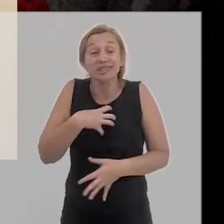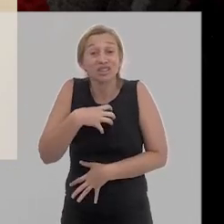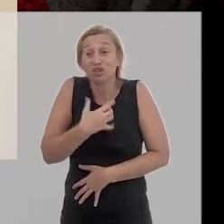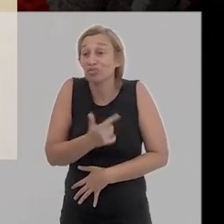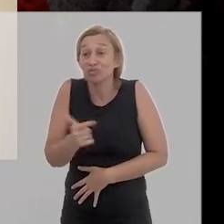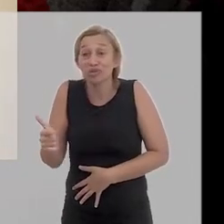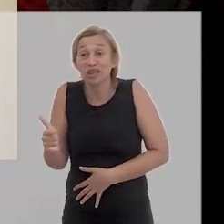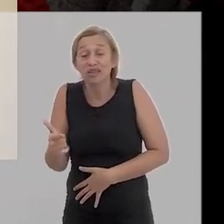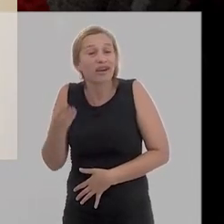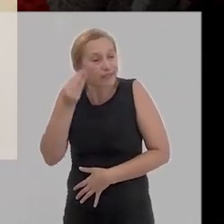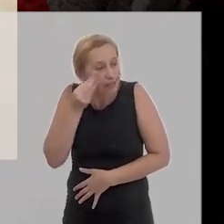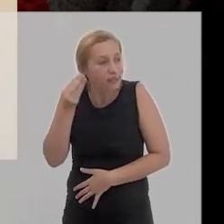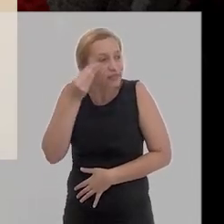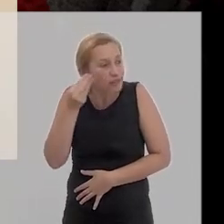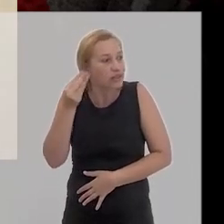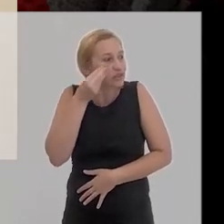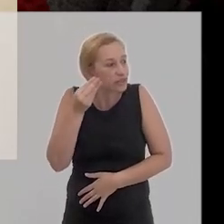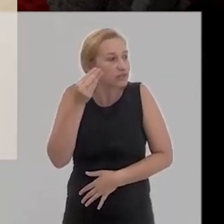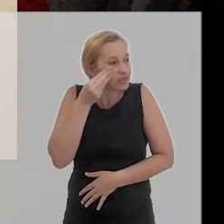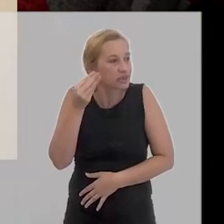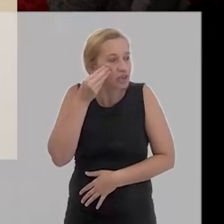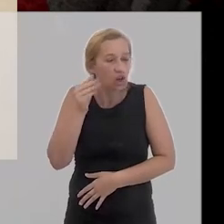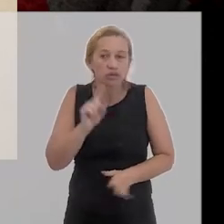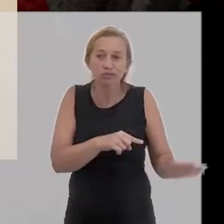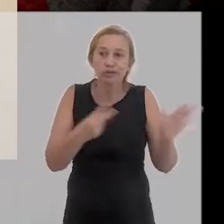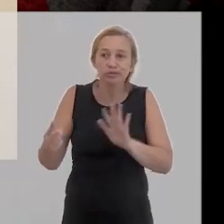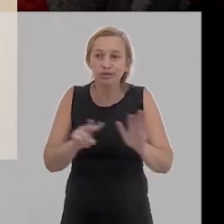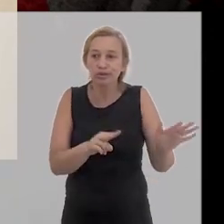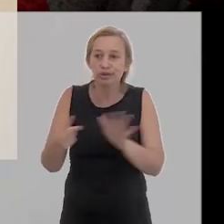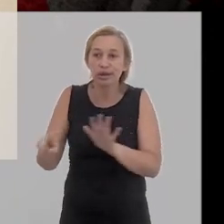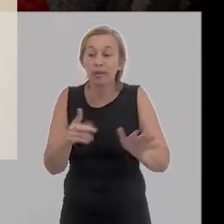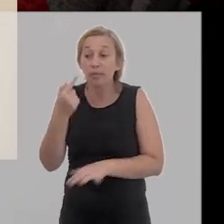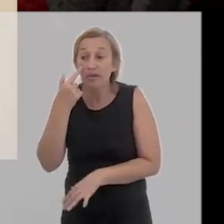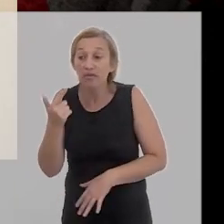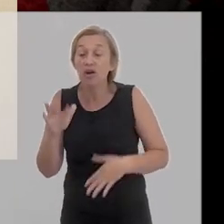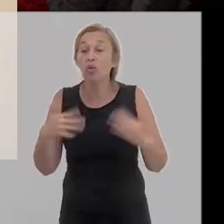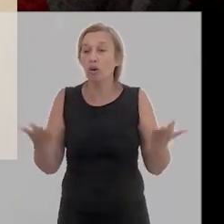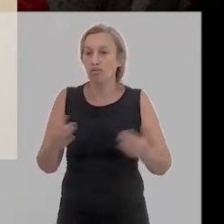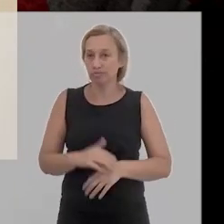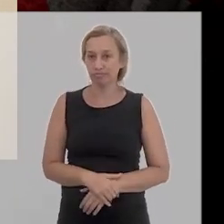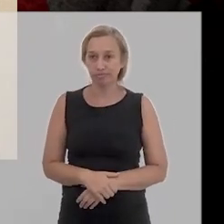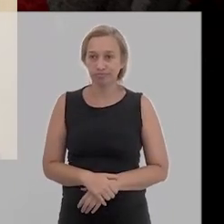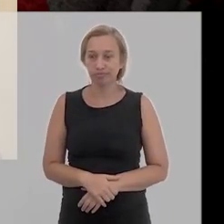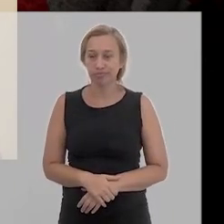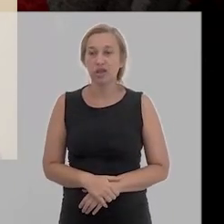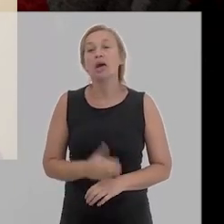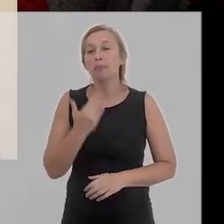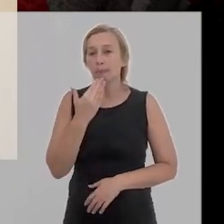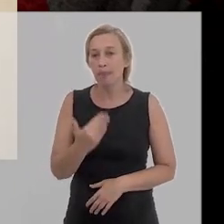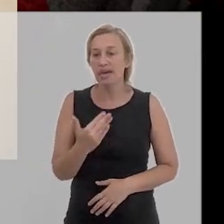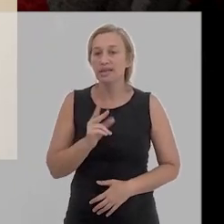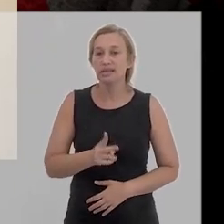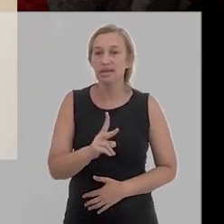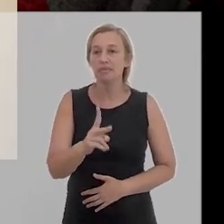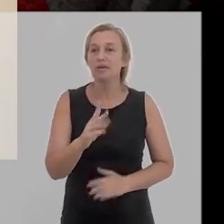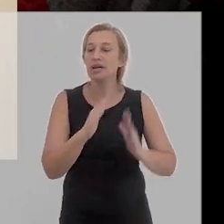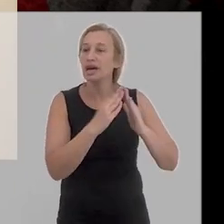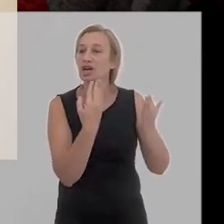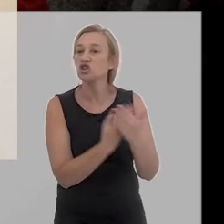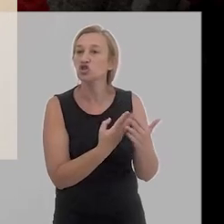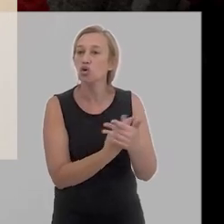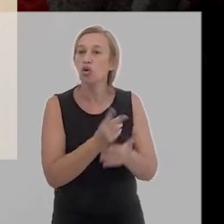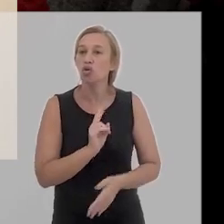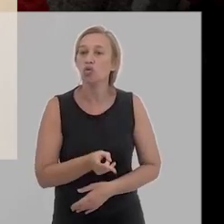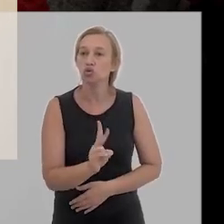é grande. Então, não faz sentido você ficar testando a criança semanalmente para saber qual é a situação. O que a